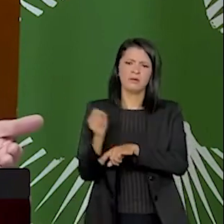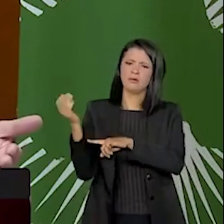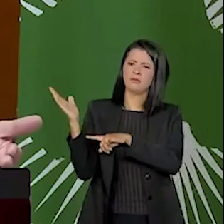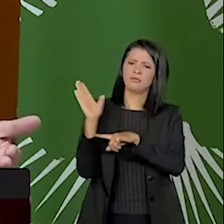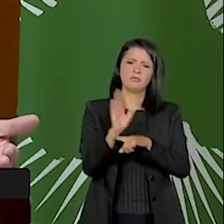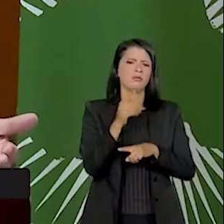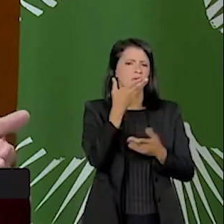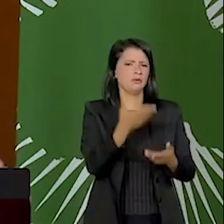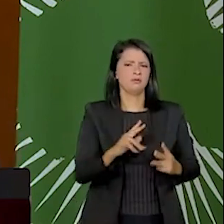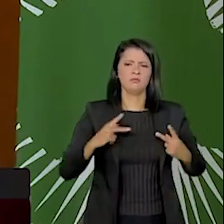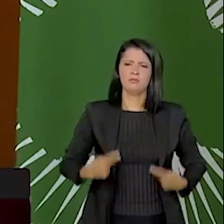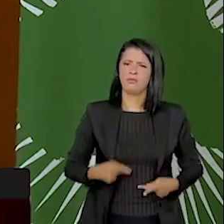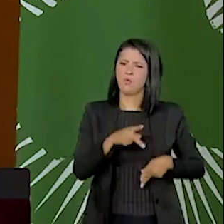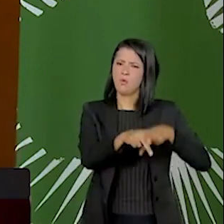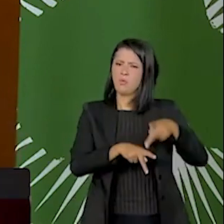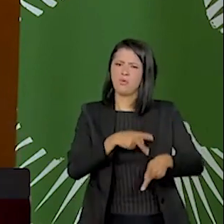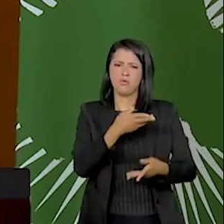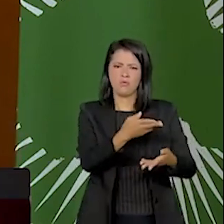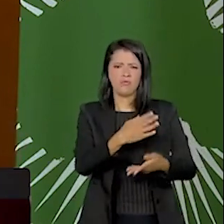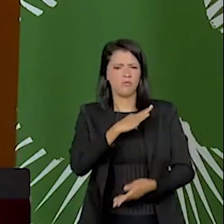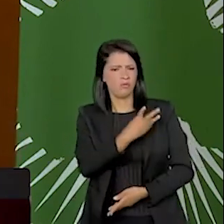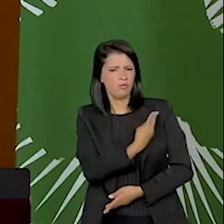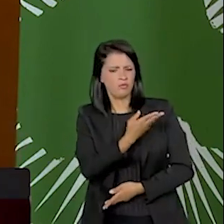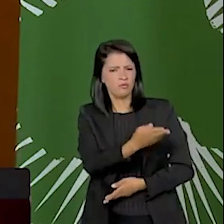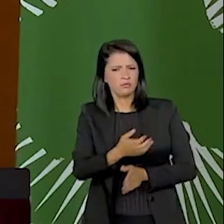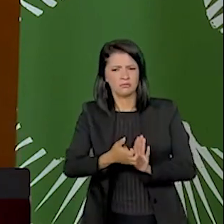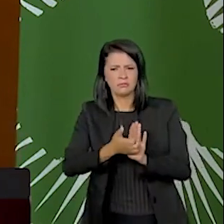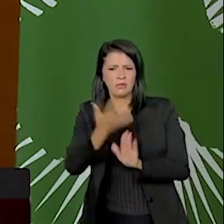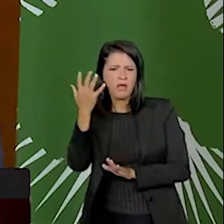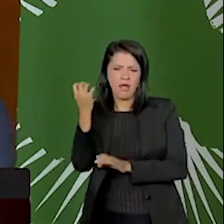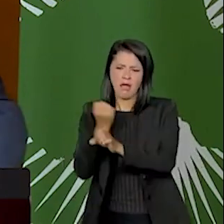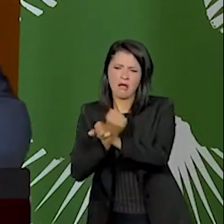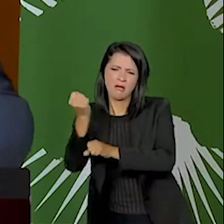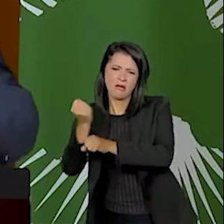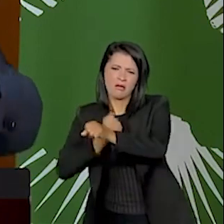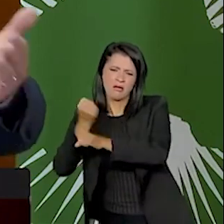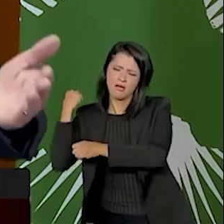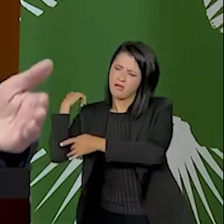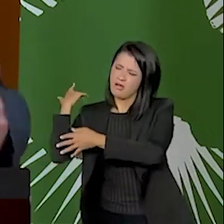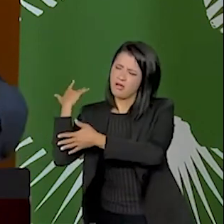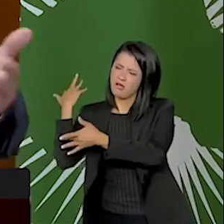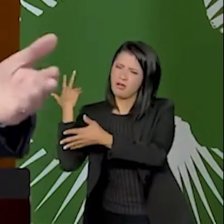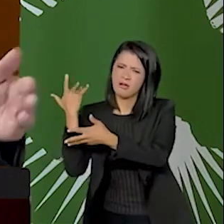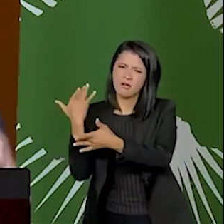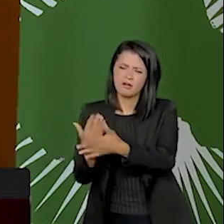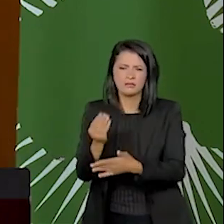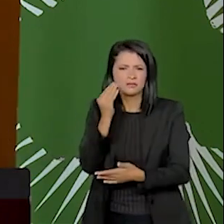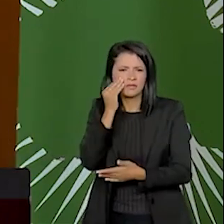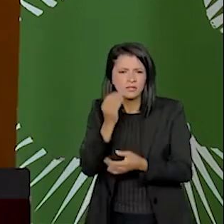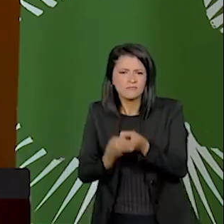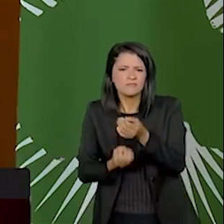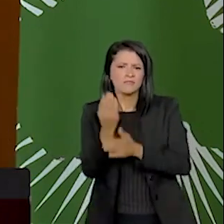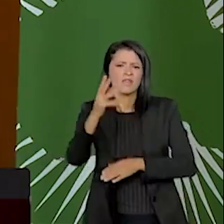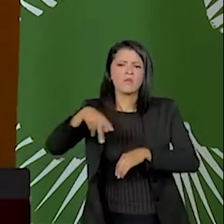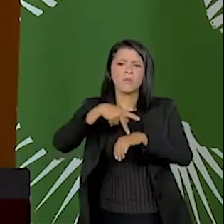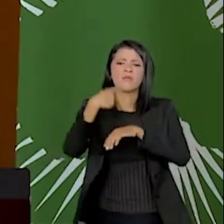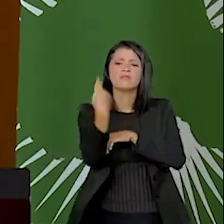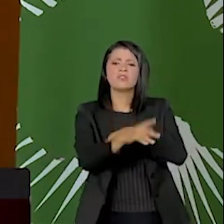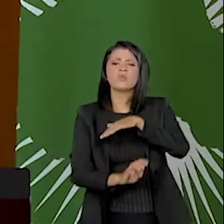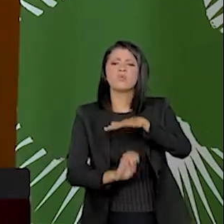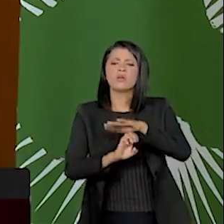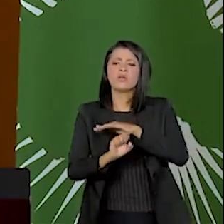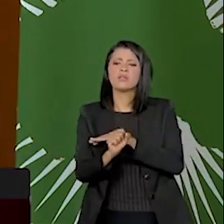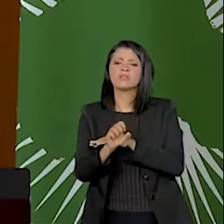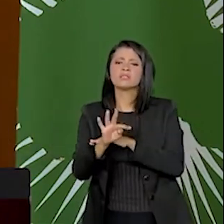humanitária para um povo que tá quantas décadas a quantas décadas tentando construir o seu estado o